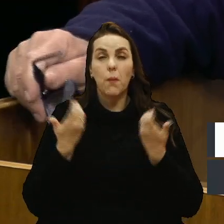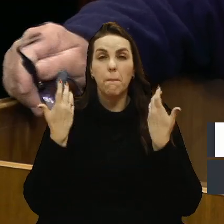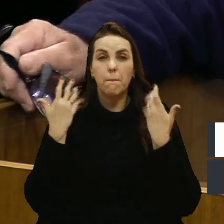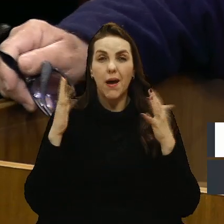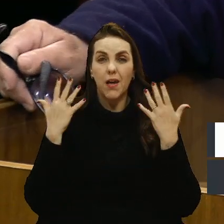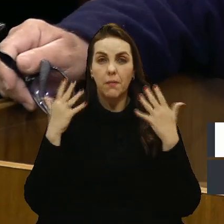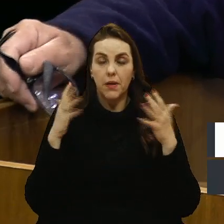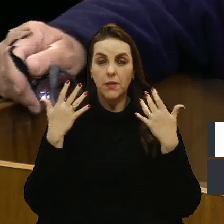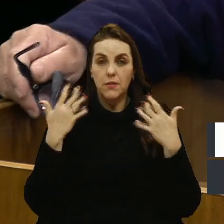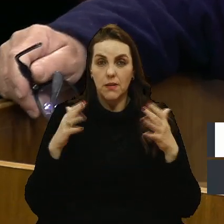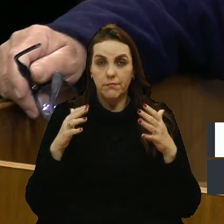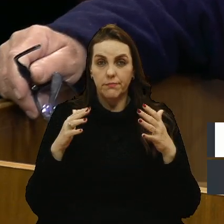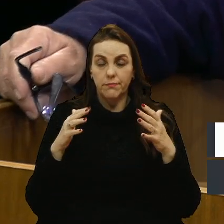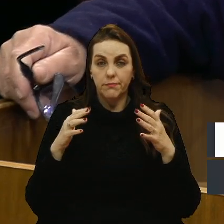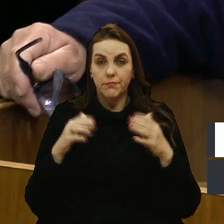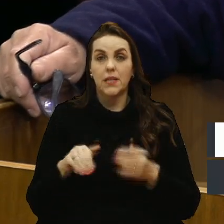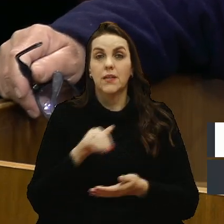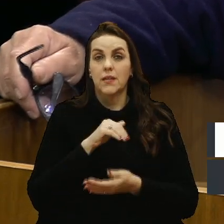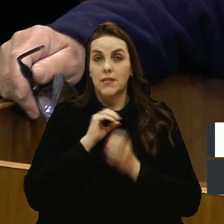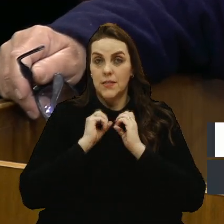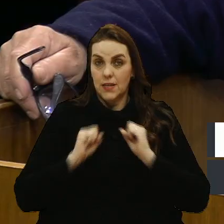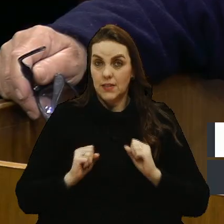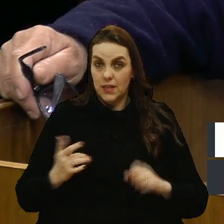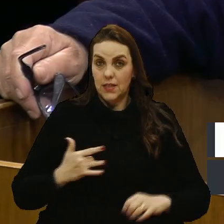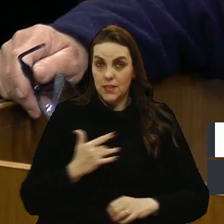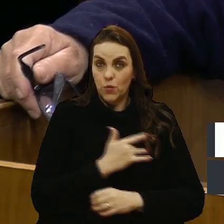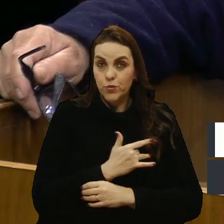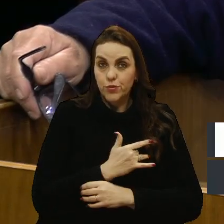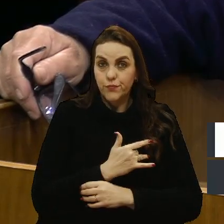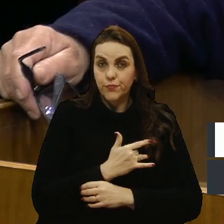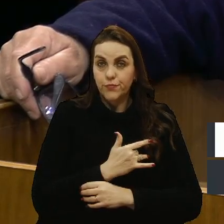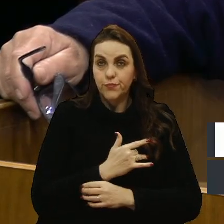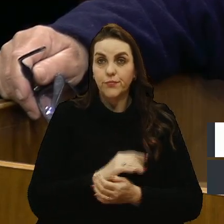muito a Secretaria da Saúde, porque